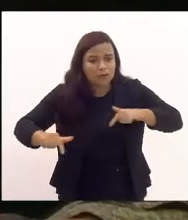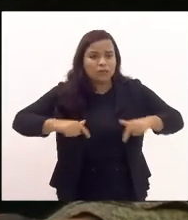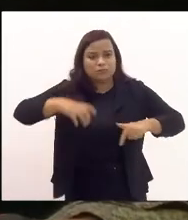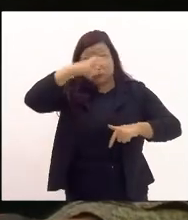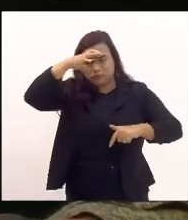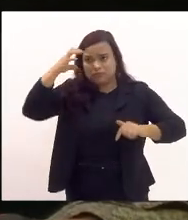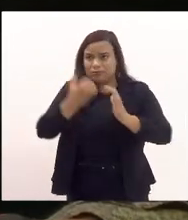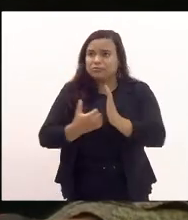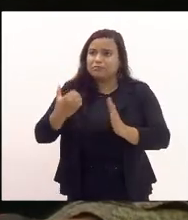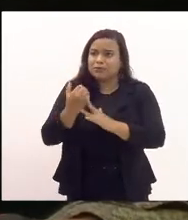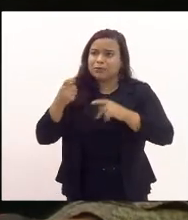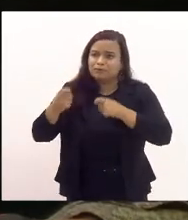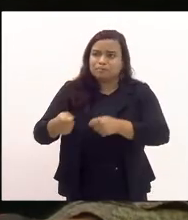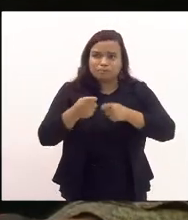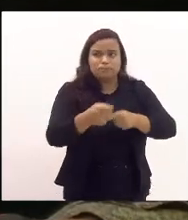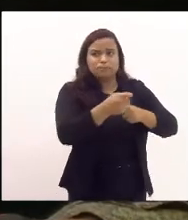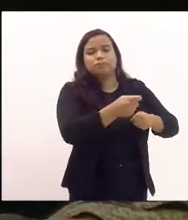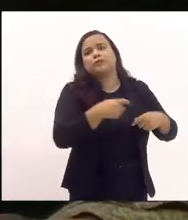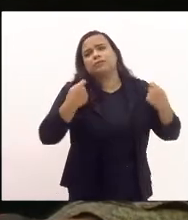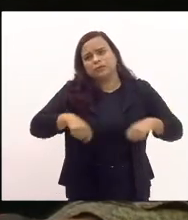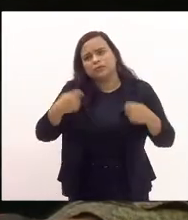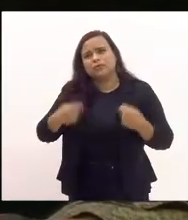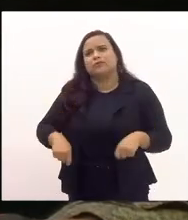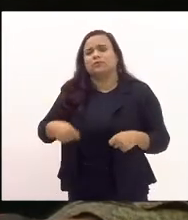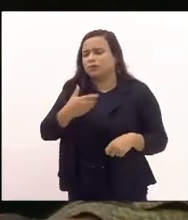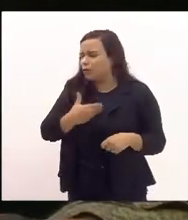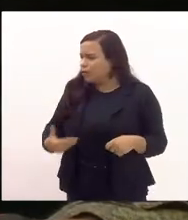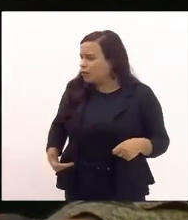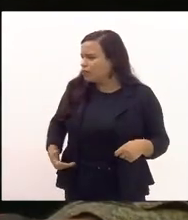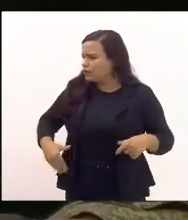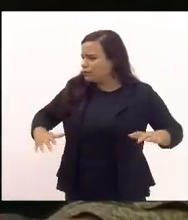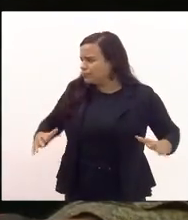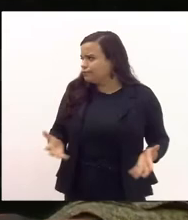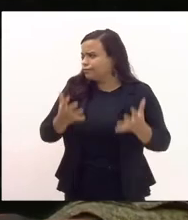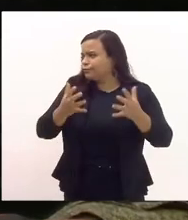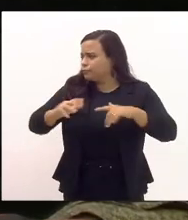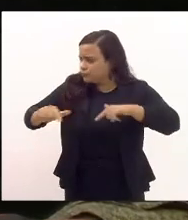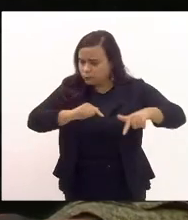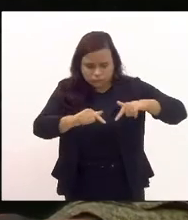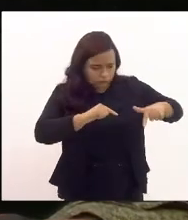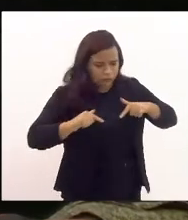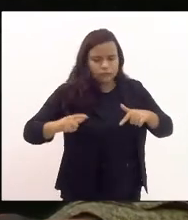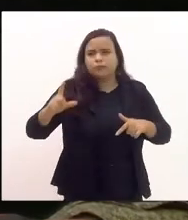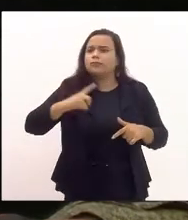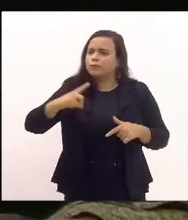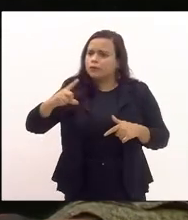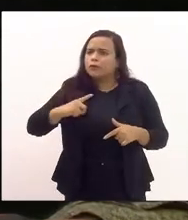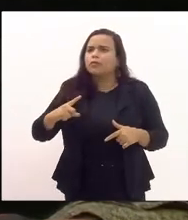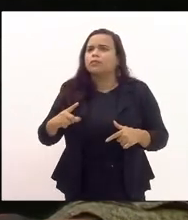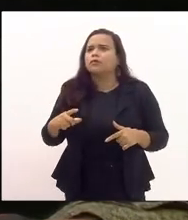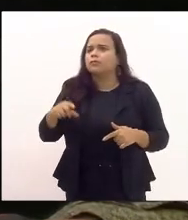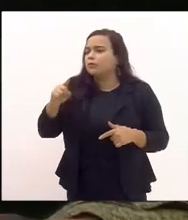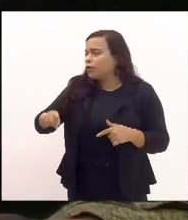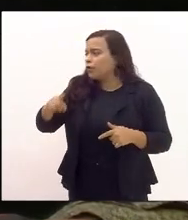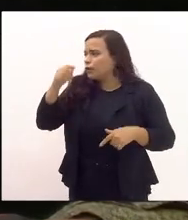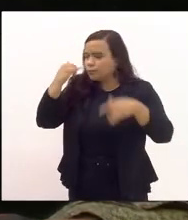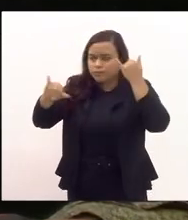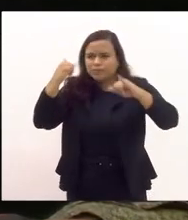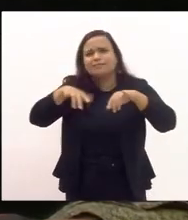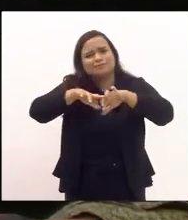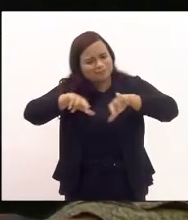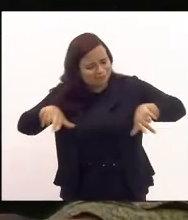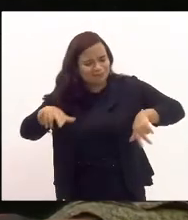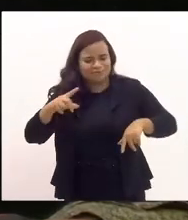cada vez mais provocar os nossos governos para que trabalhem com a prevenção